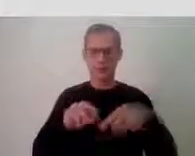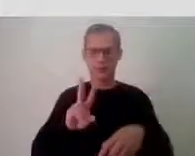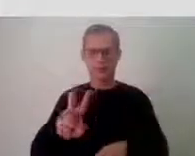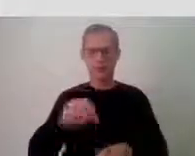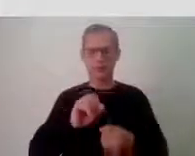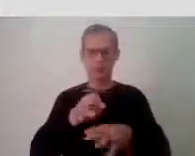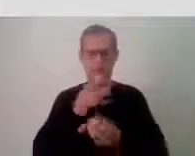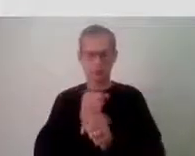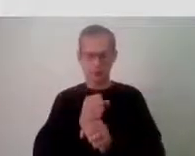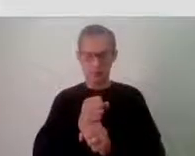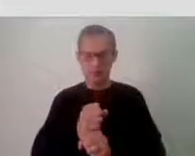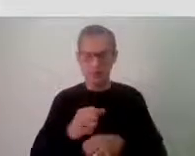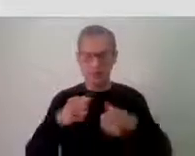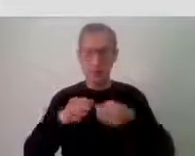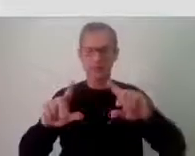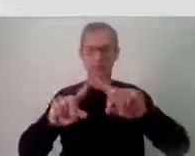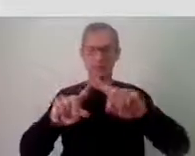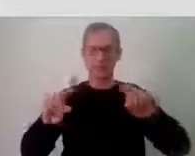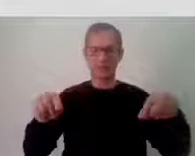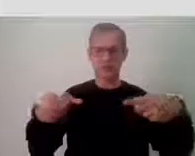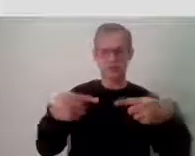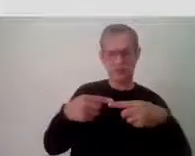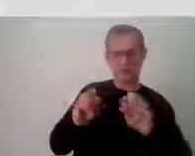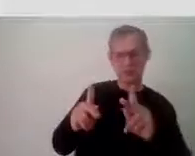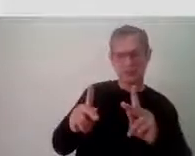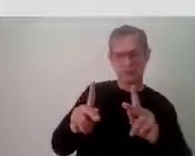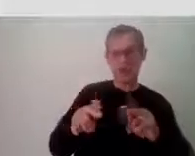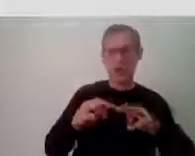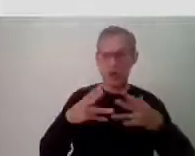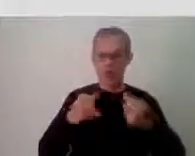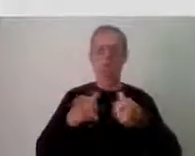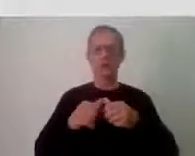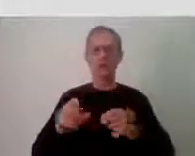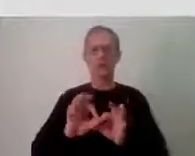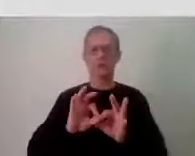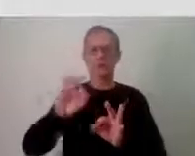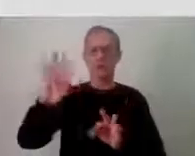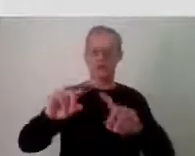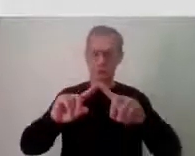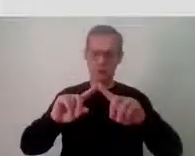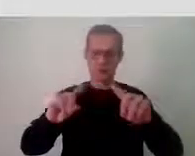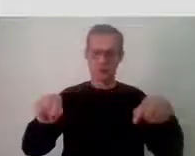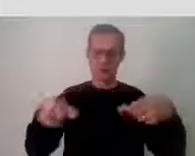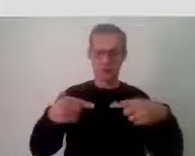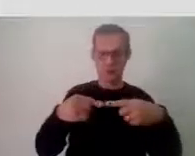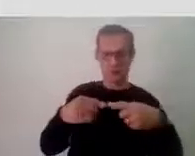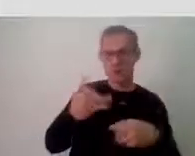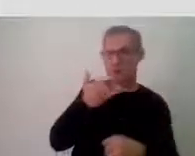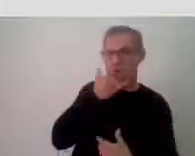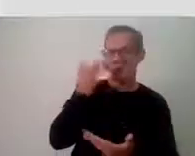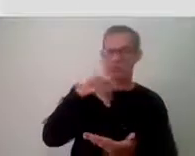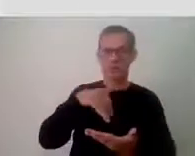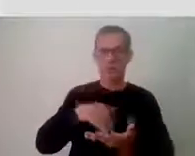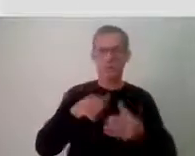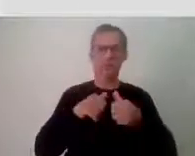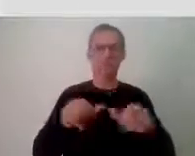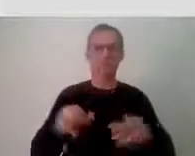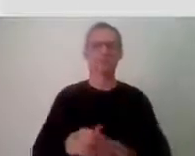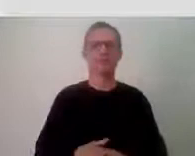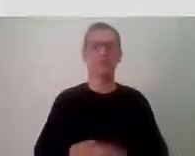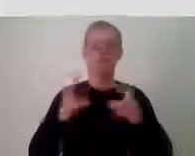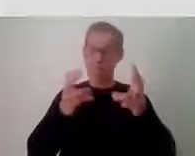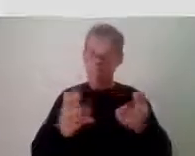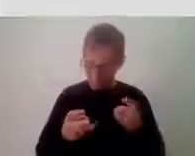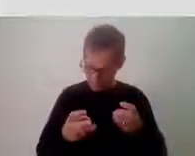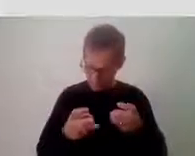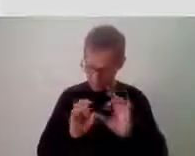fez a soma desses retângulos, tá? De todas as alturas desses retângulos. Perdão, até aqui, né? Percebe